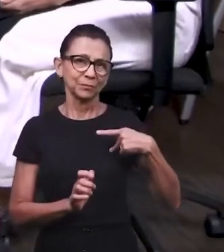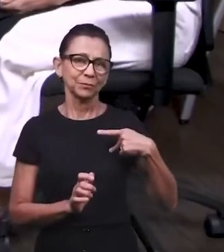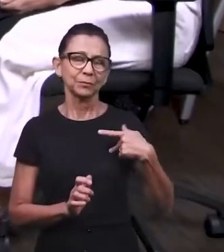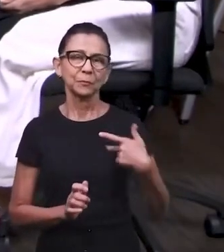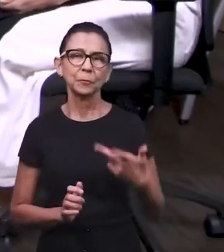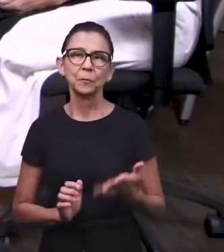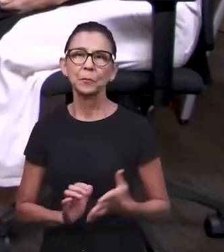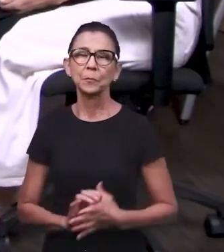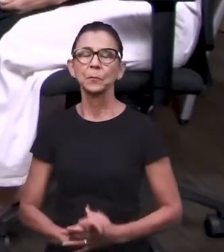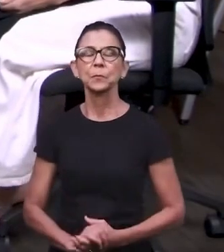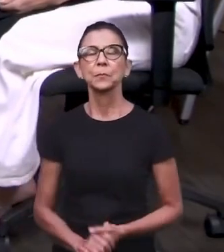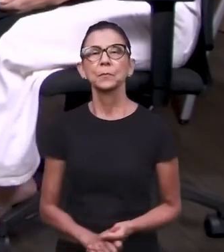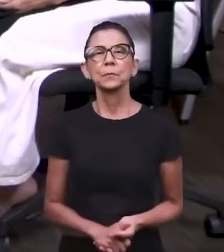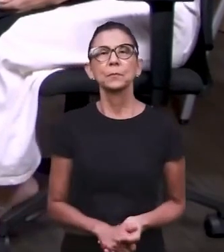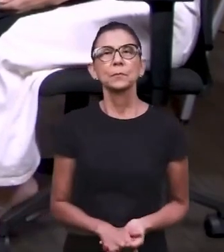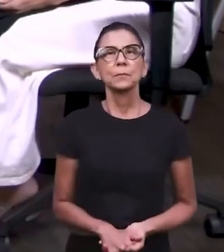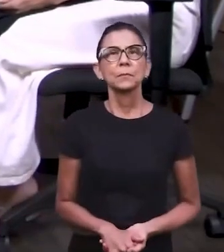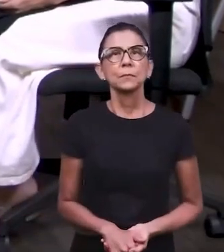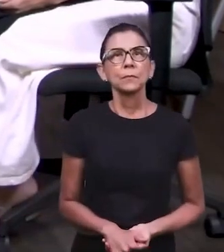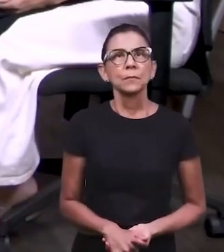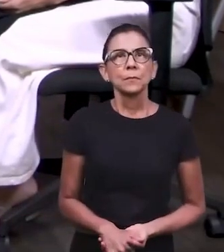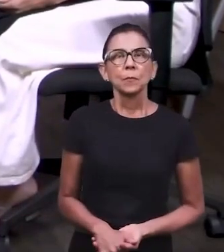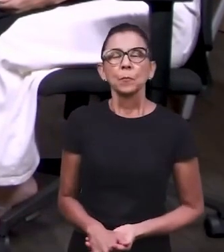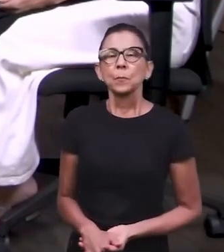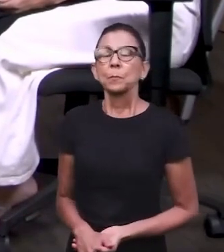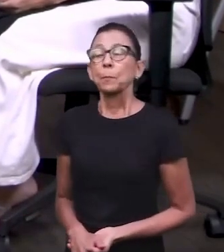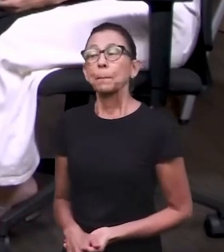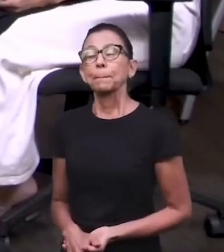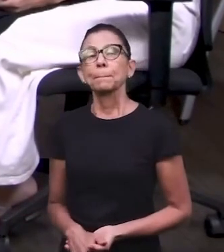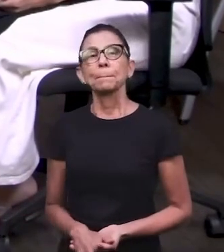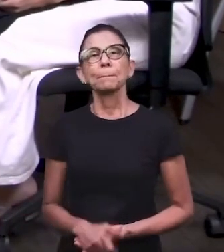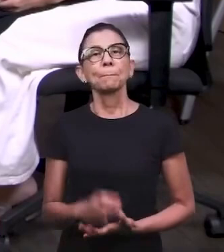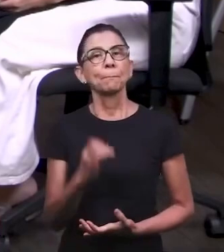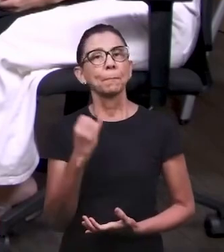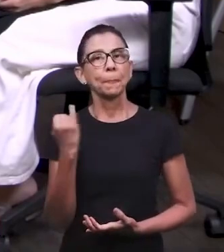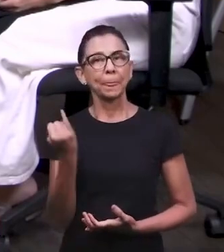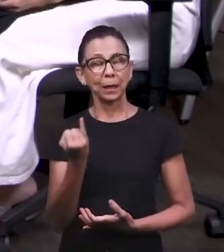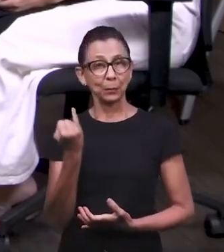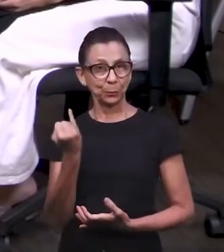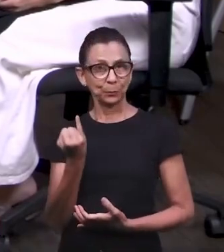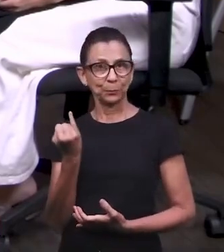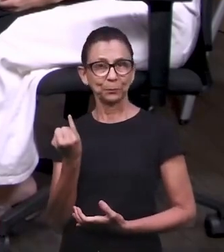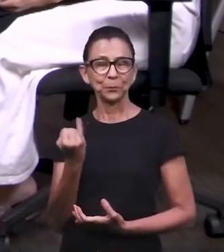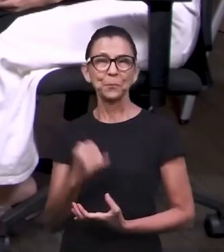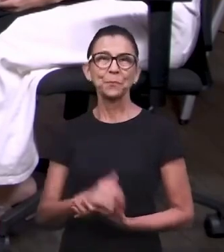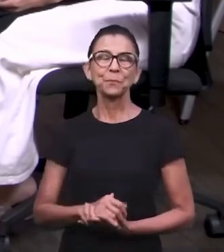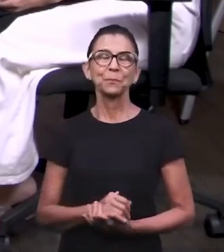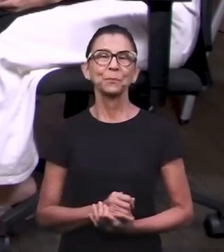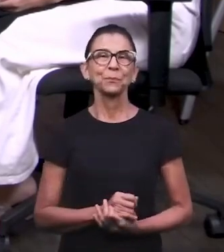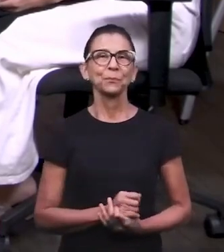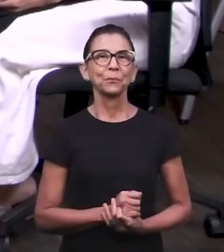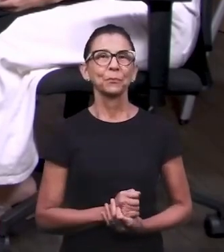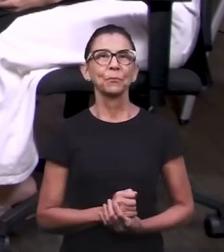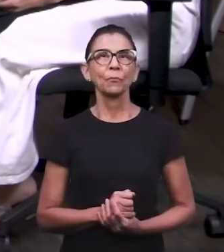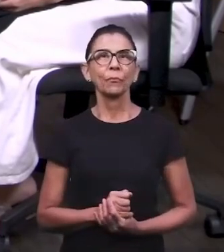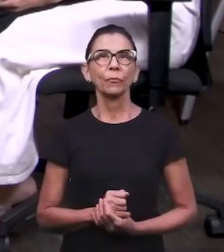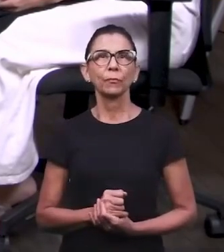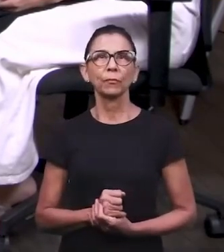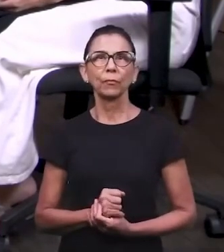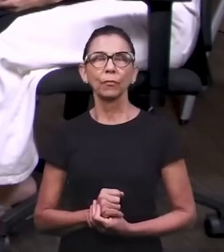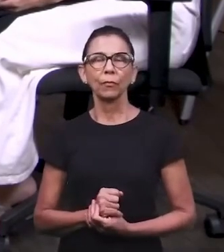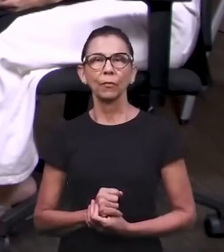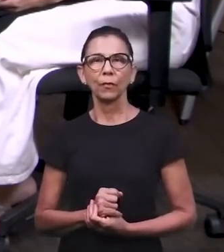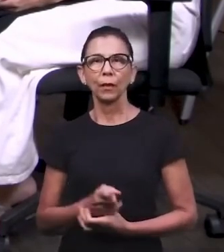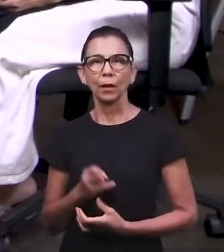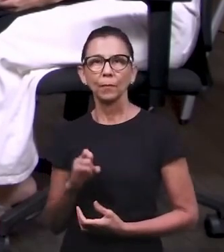quer complementar é é é importante que eh aproveitando o raciocínio desenvolvido na resposta do